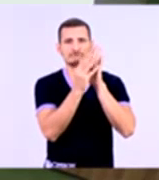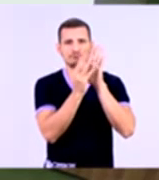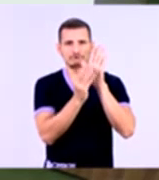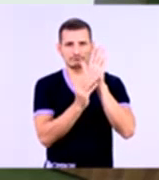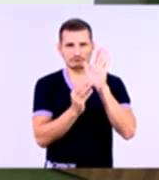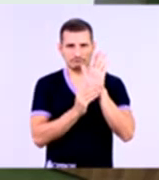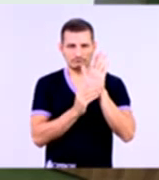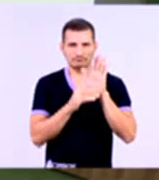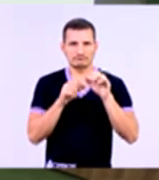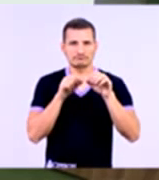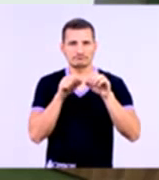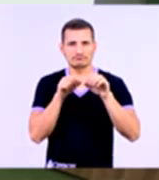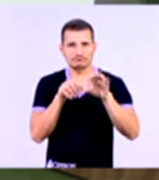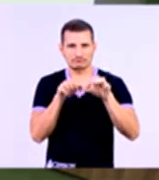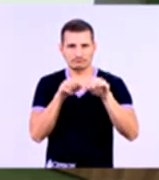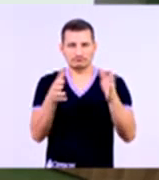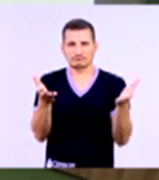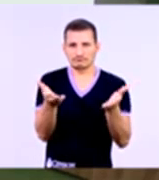Então,